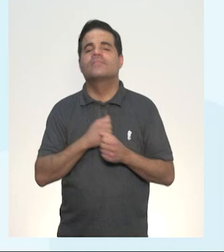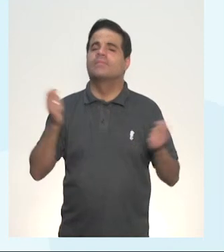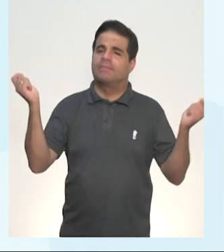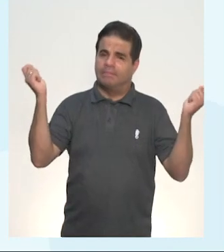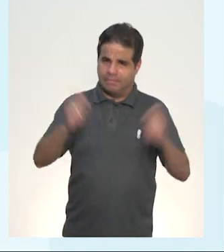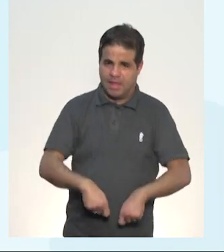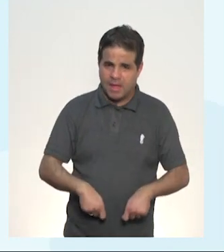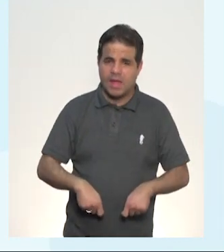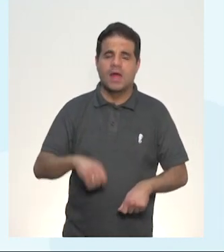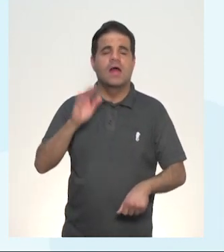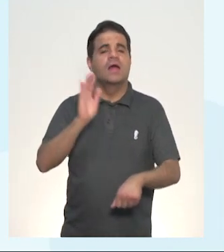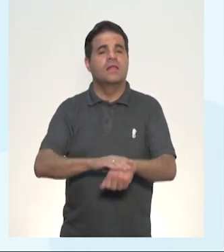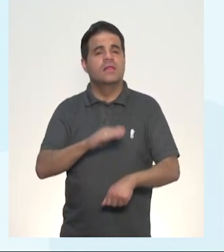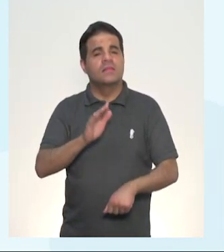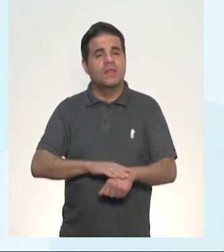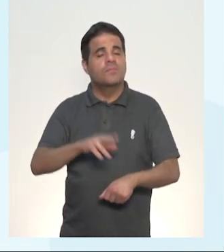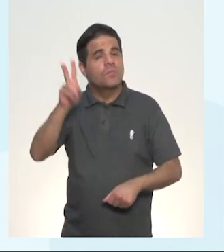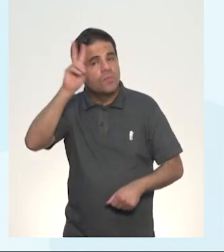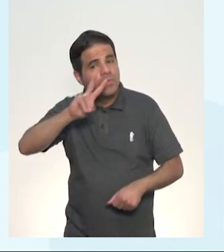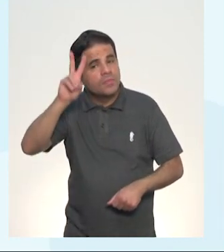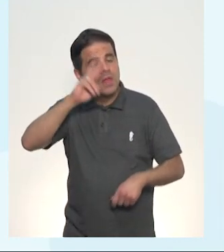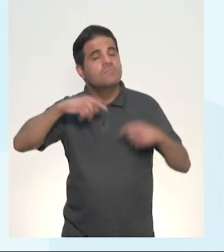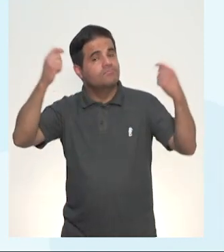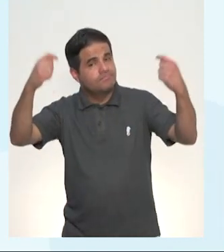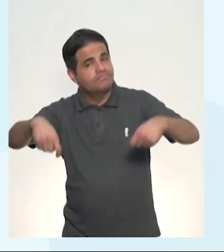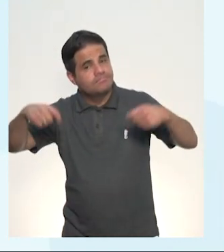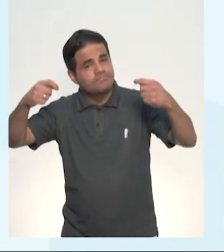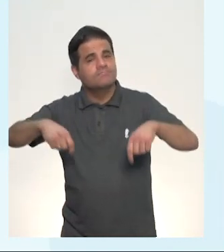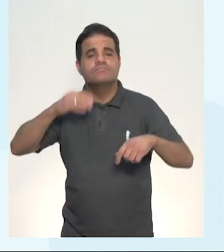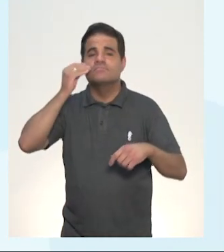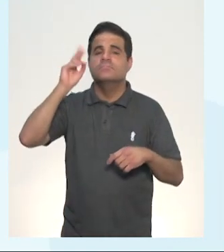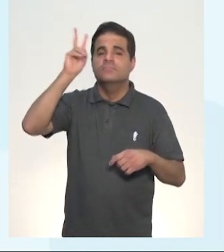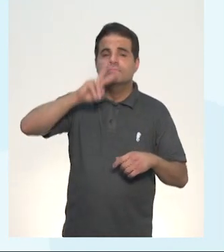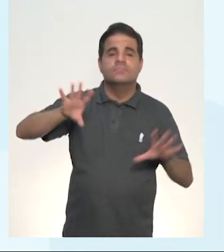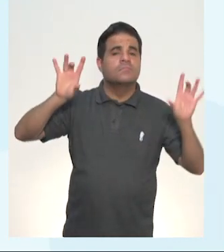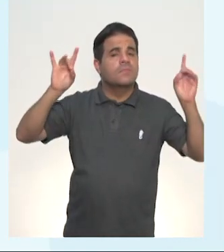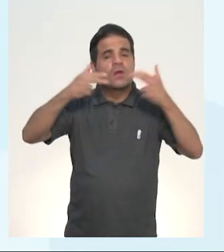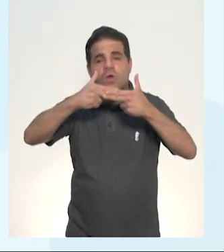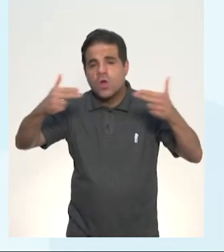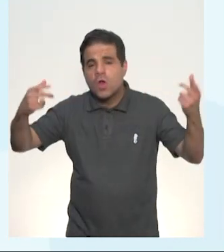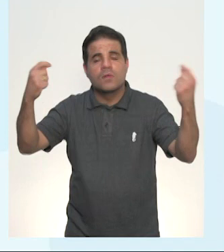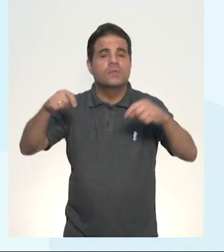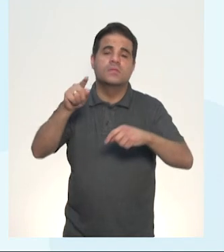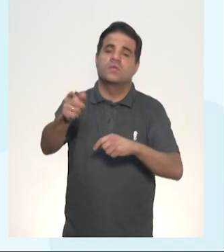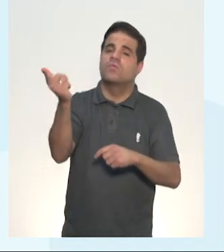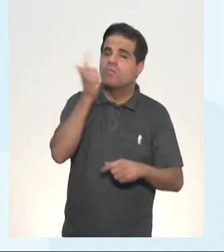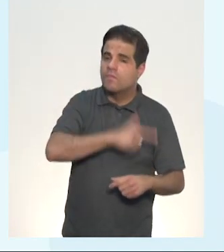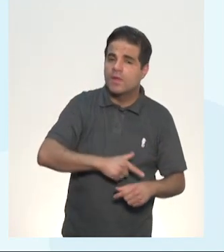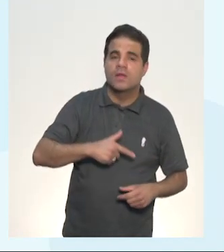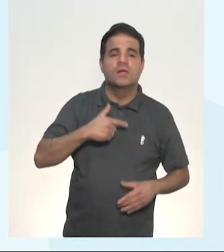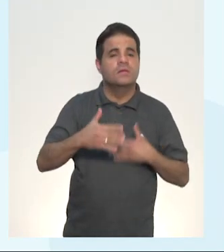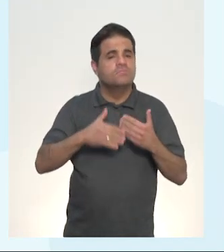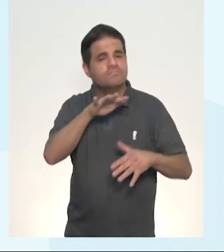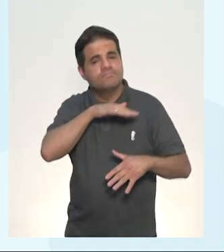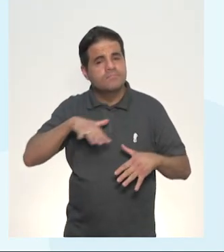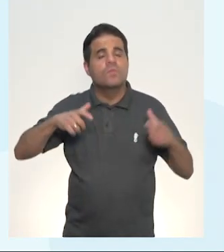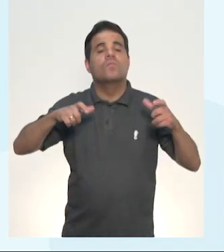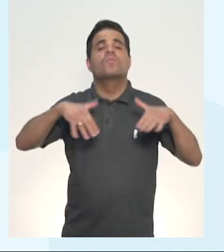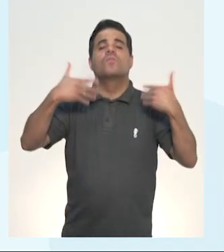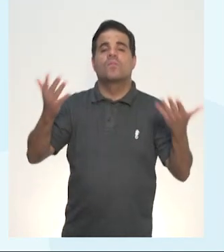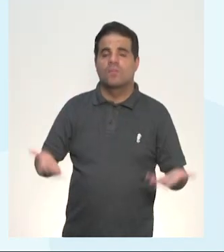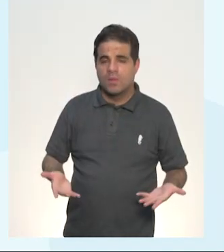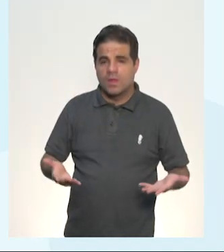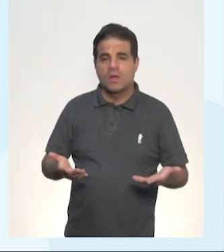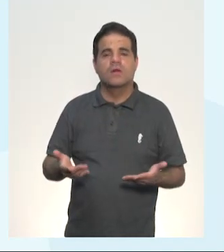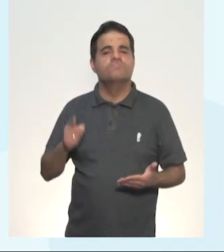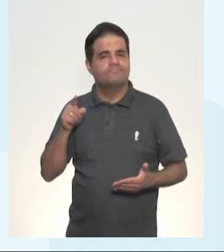cruzado. tempo. Recordar é preciso. Tente se lembrar de momentos especiais que você viveu. Consegue se recordar do espaço? Que lugar era esse?